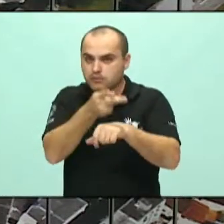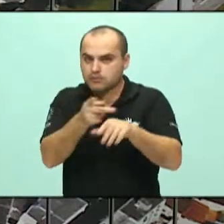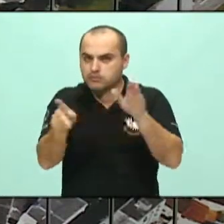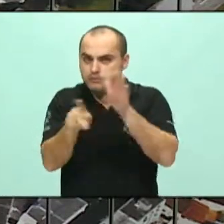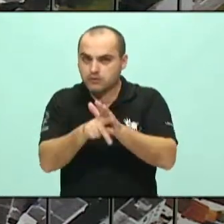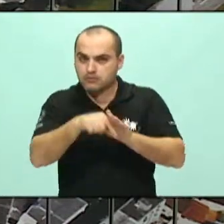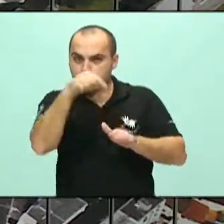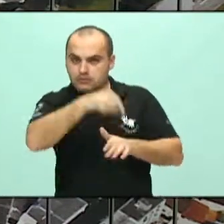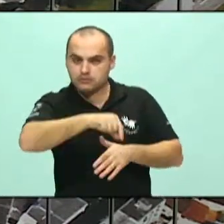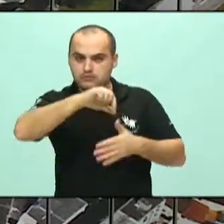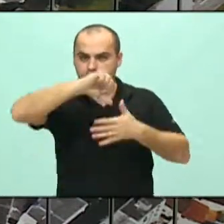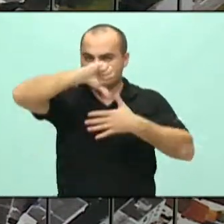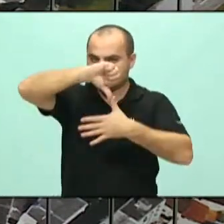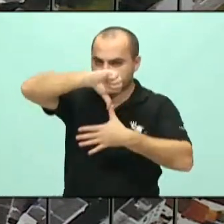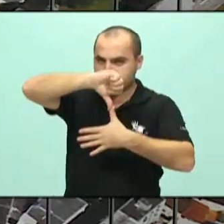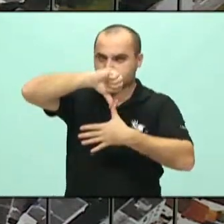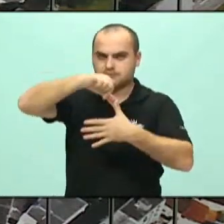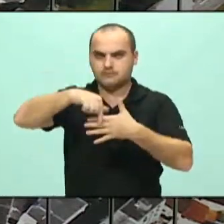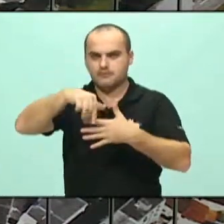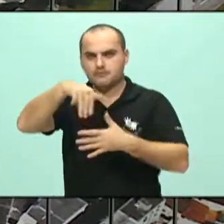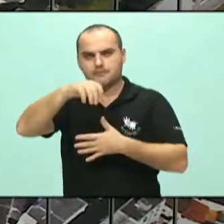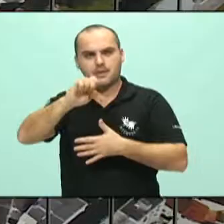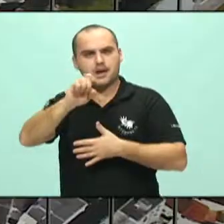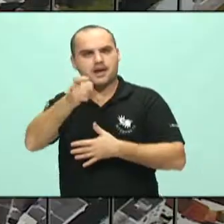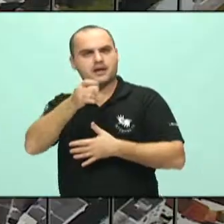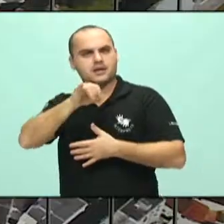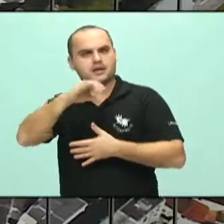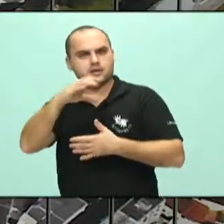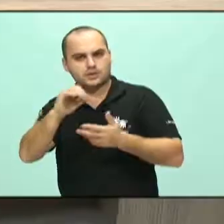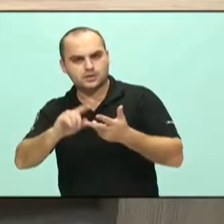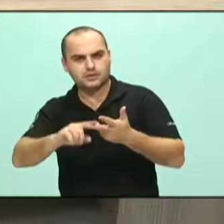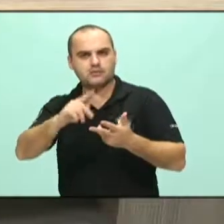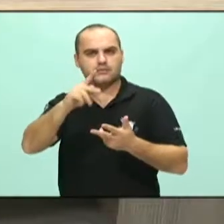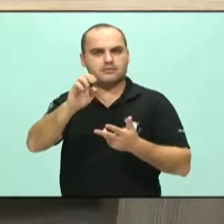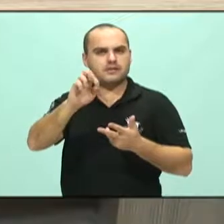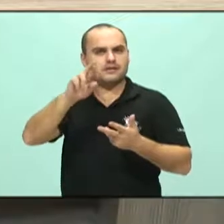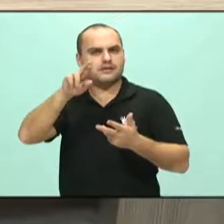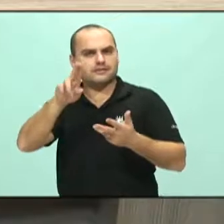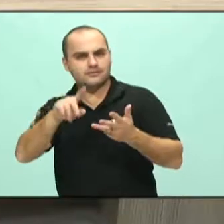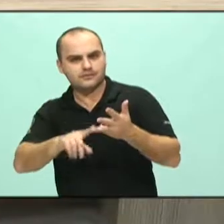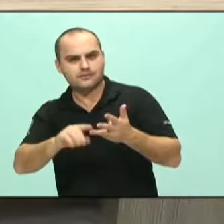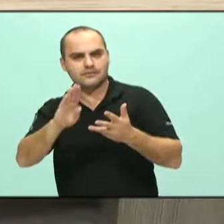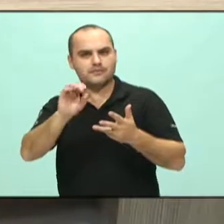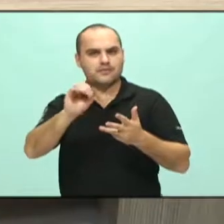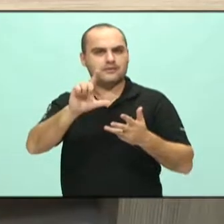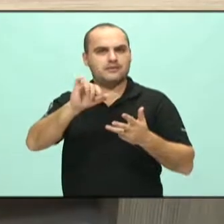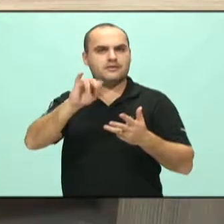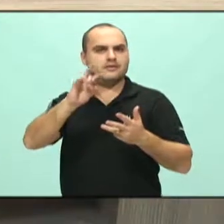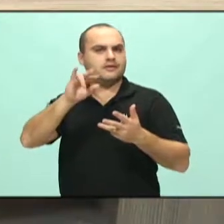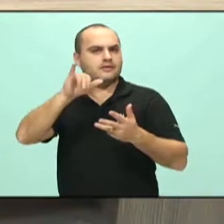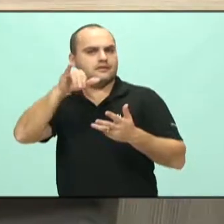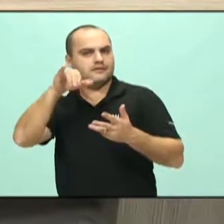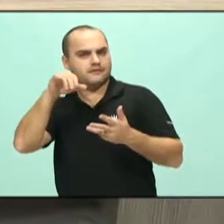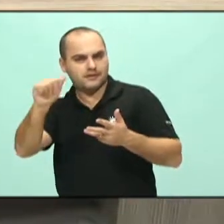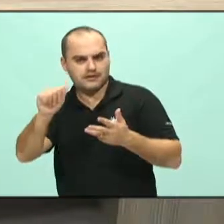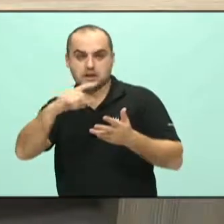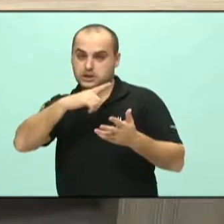na América, no México, no Peru, né, na Bolívia, né? Já tinha até o Rio da Prata,